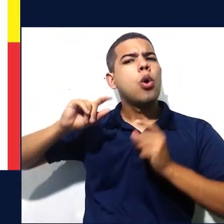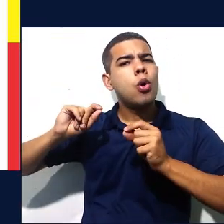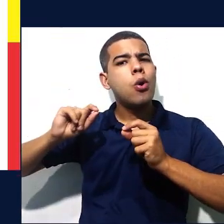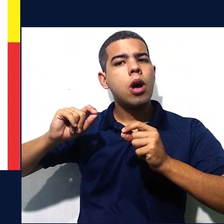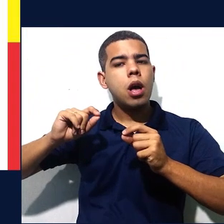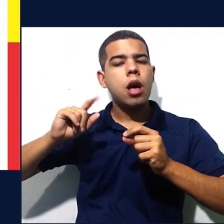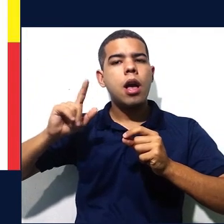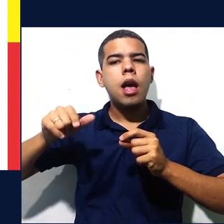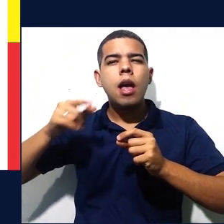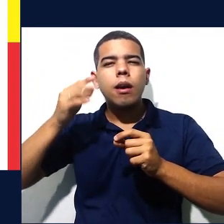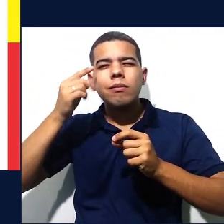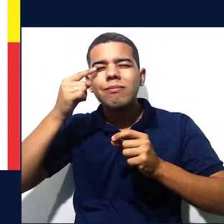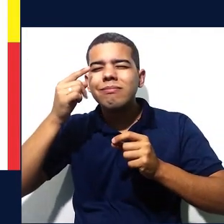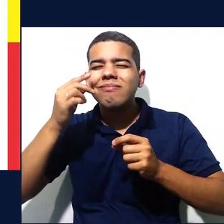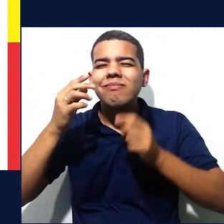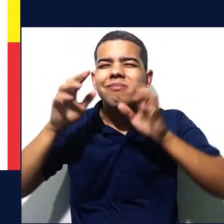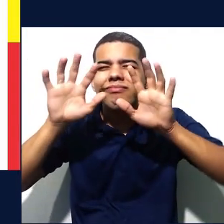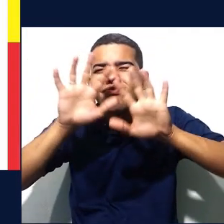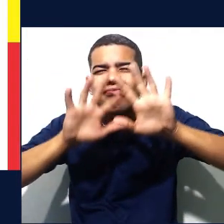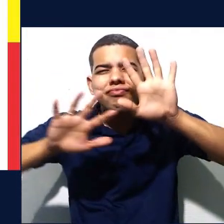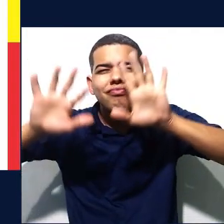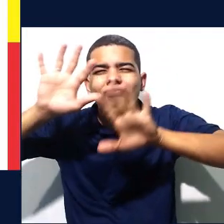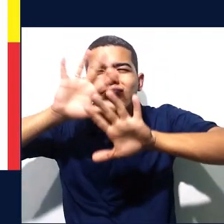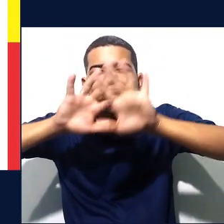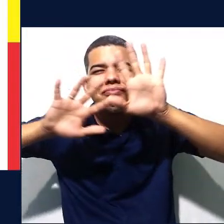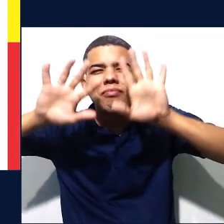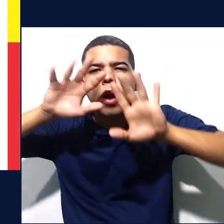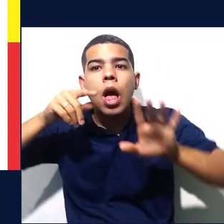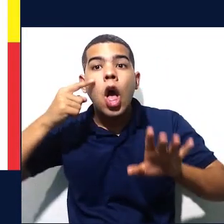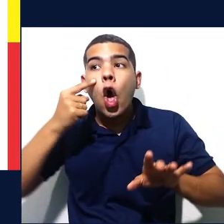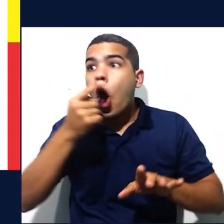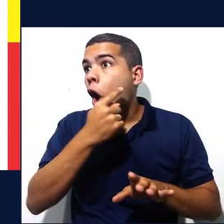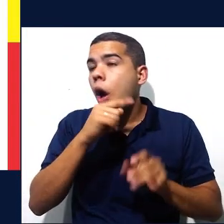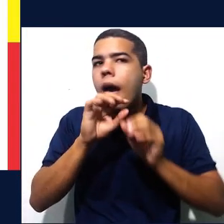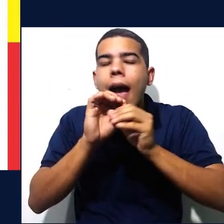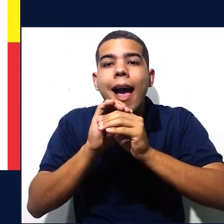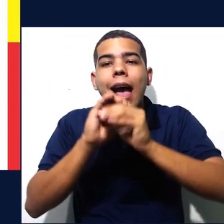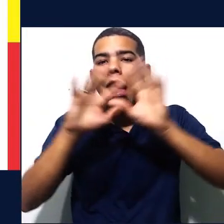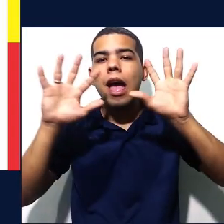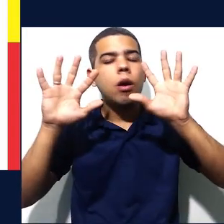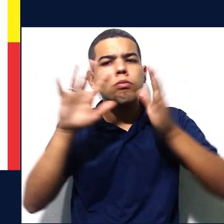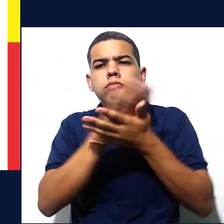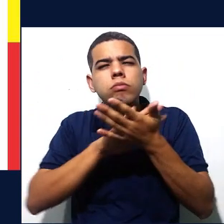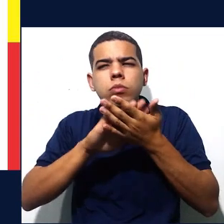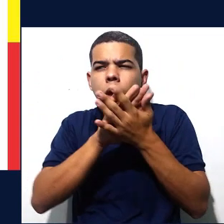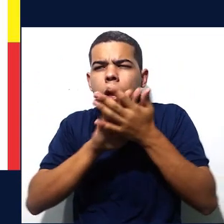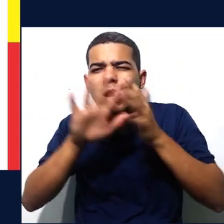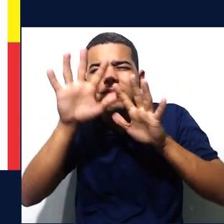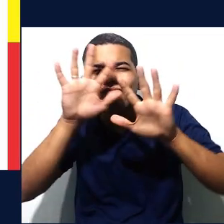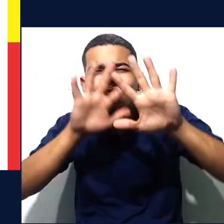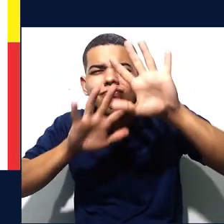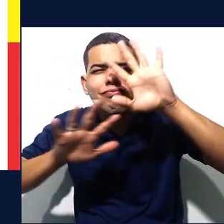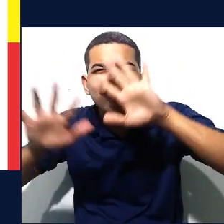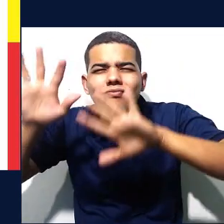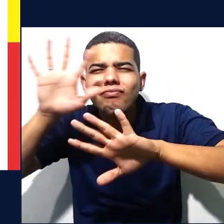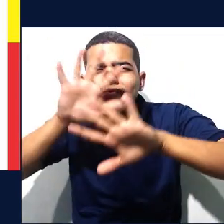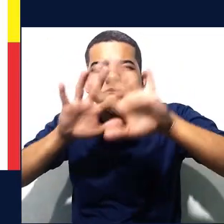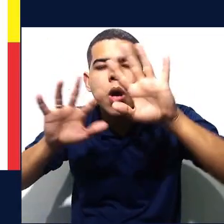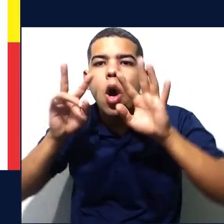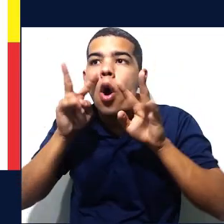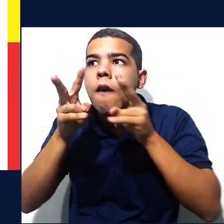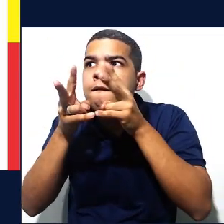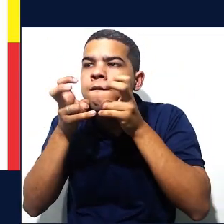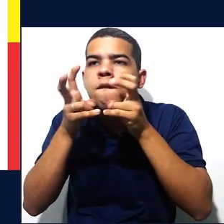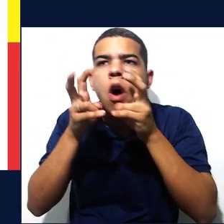uma opacificação do cristalino, parte dos olhos que é responsável por filtrar e focar os raios